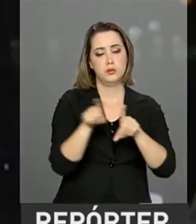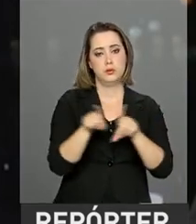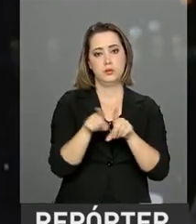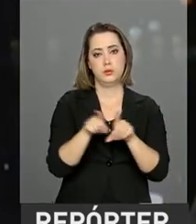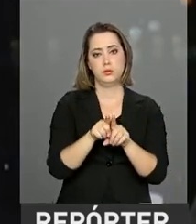cidadania